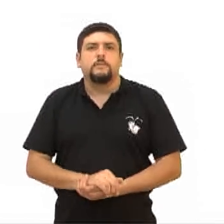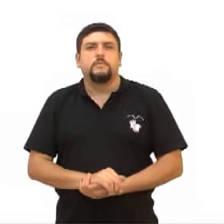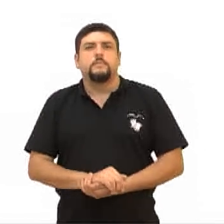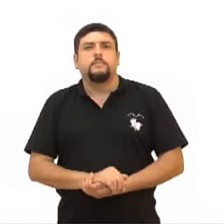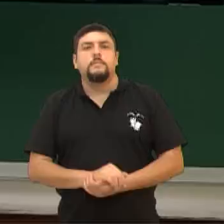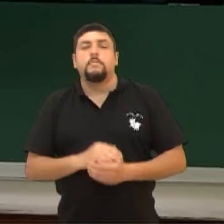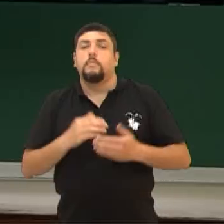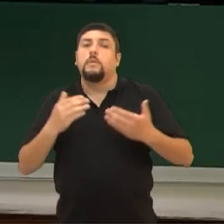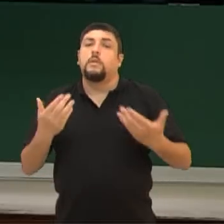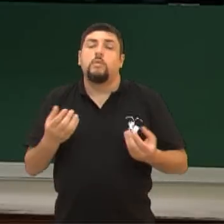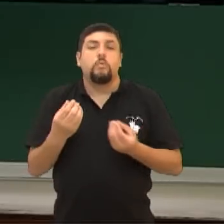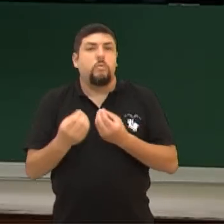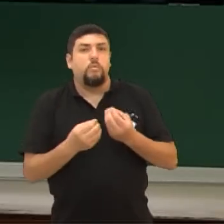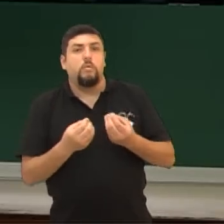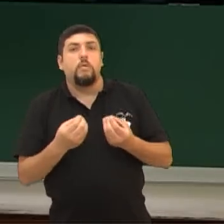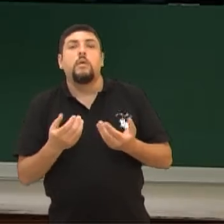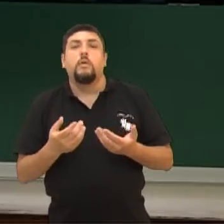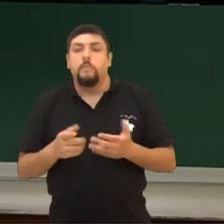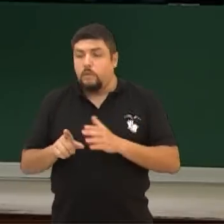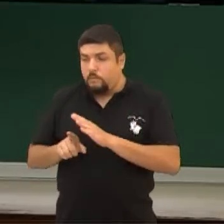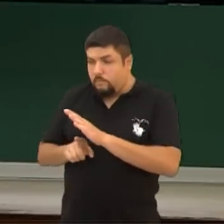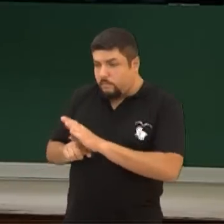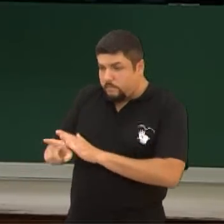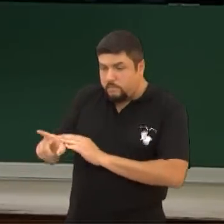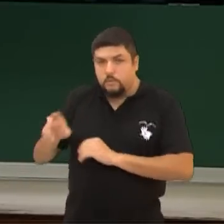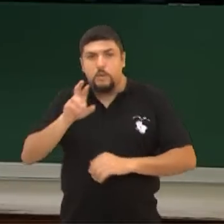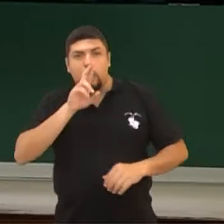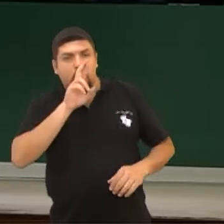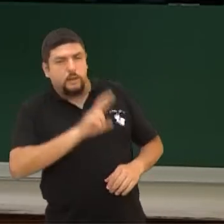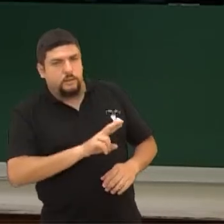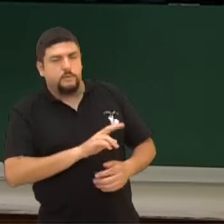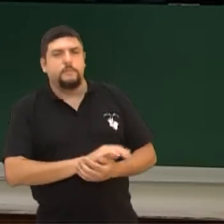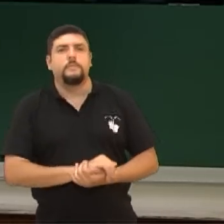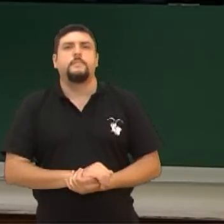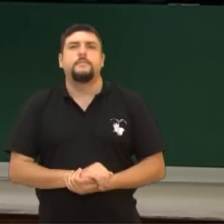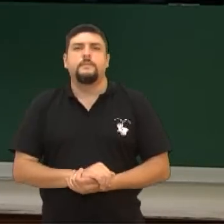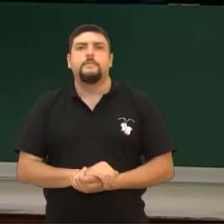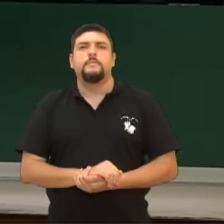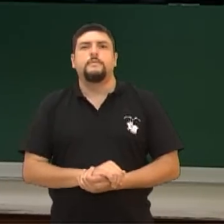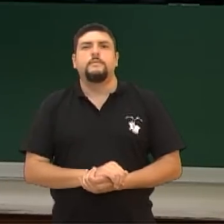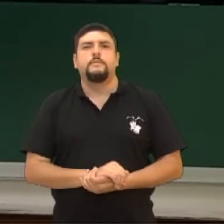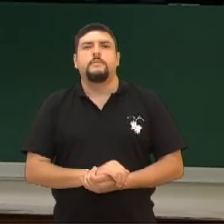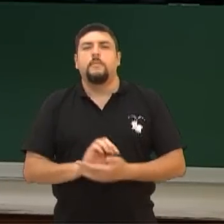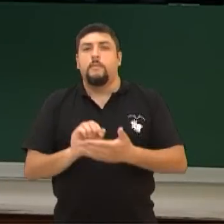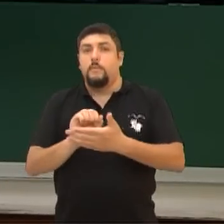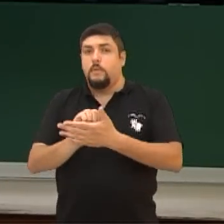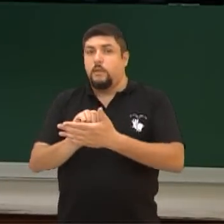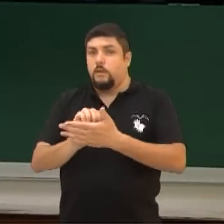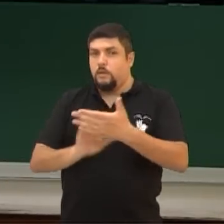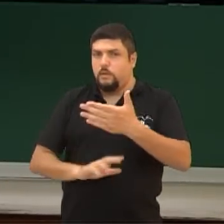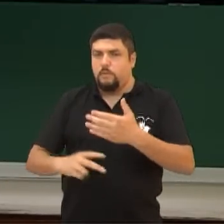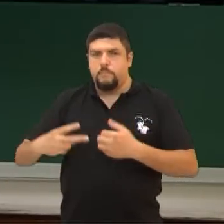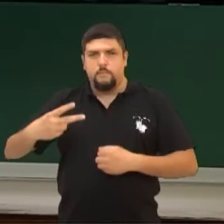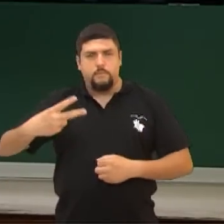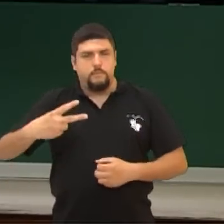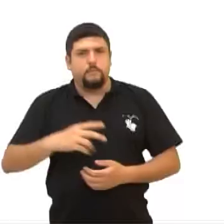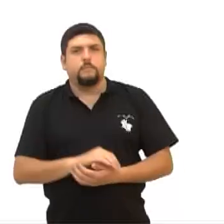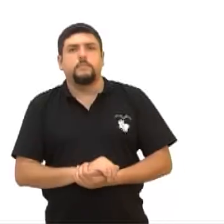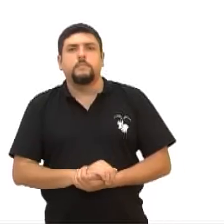Rezende. Portanto, perguntas e respostas. Isso aí. Atividade